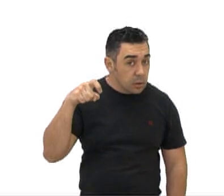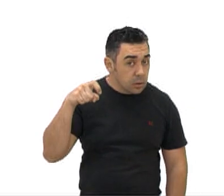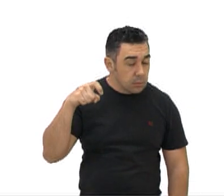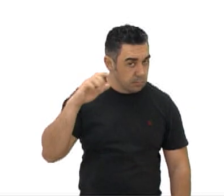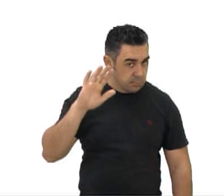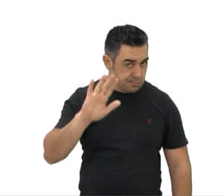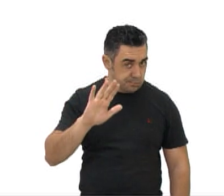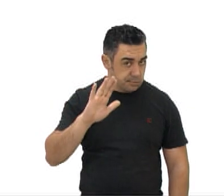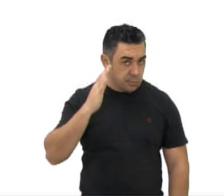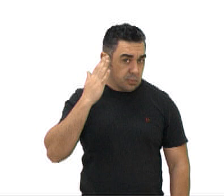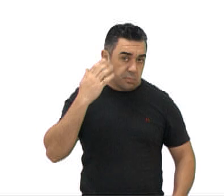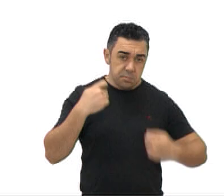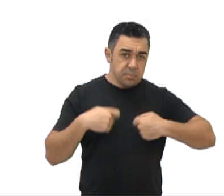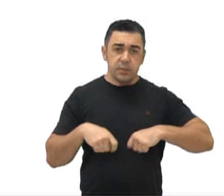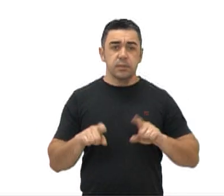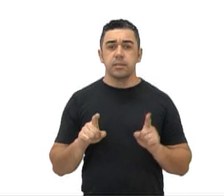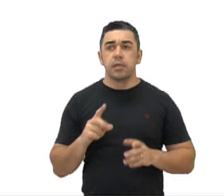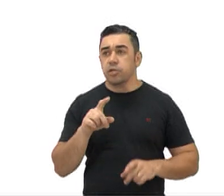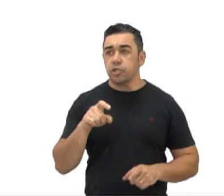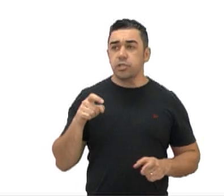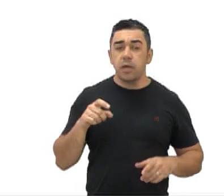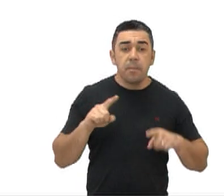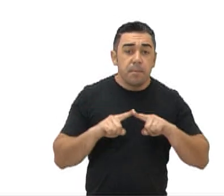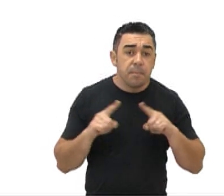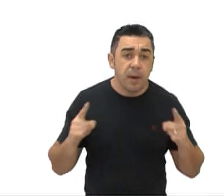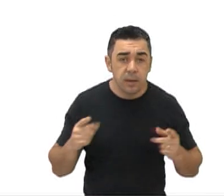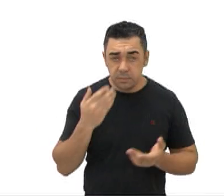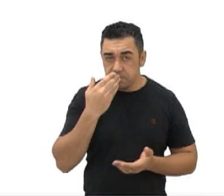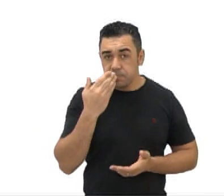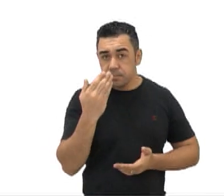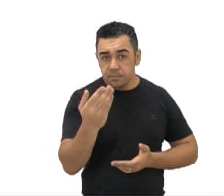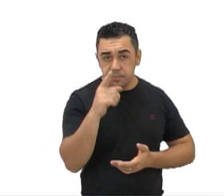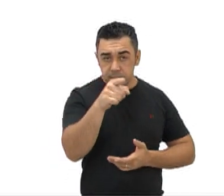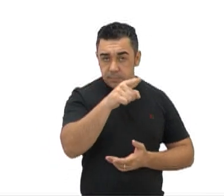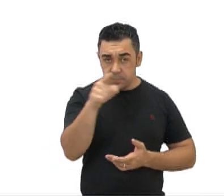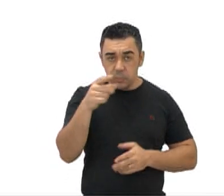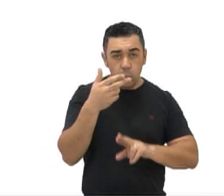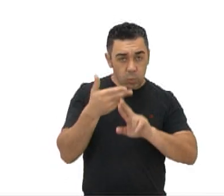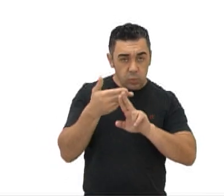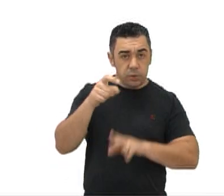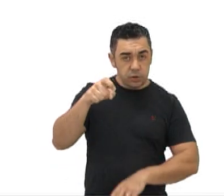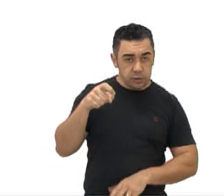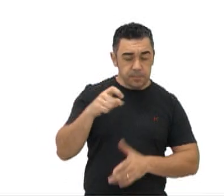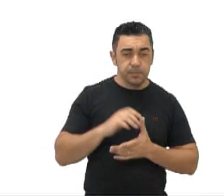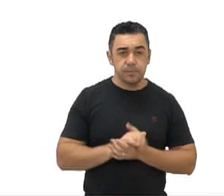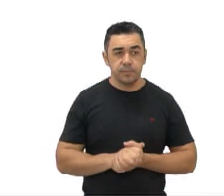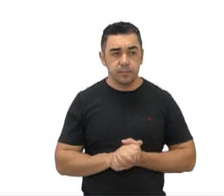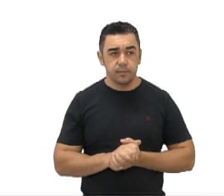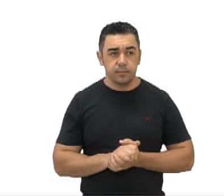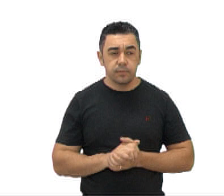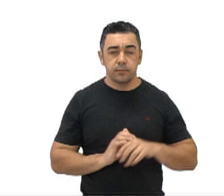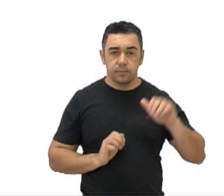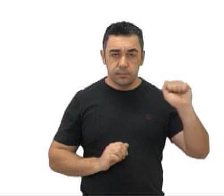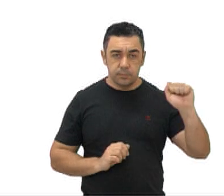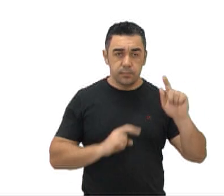não há necessidade de ser a letra x. Pode ser y, a, b ou c. O dobro de um número